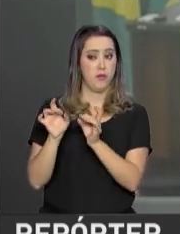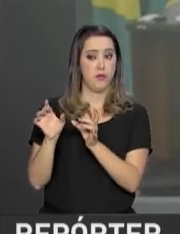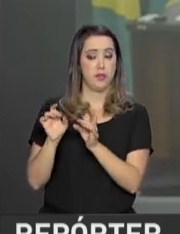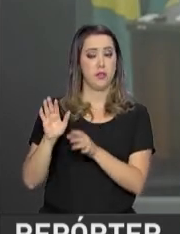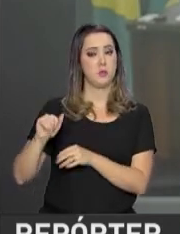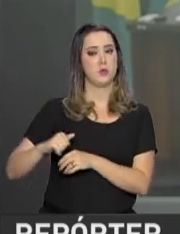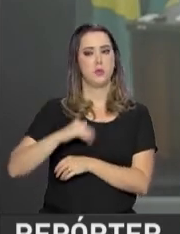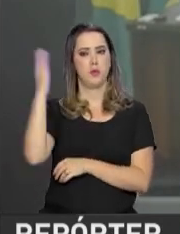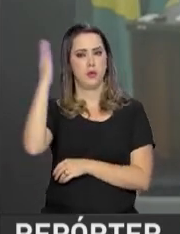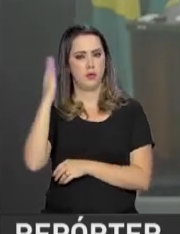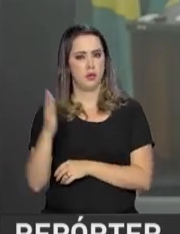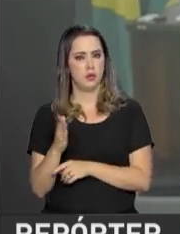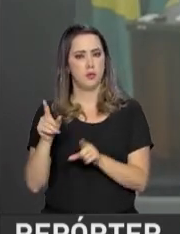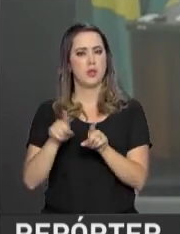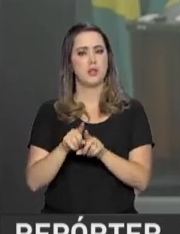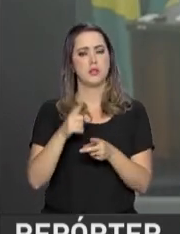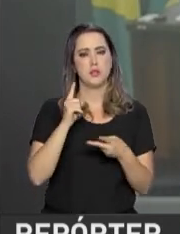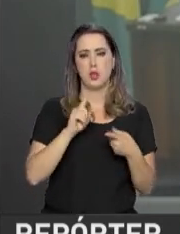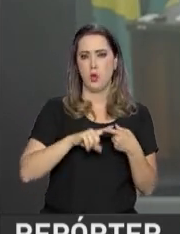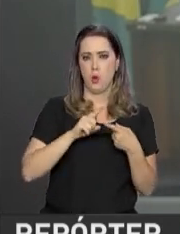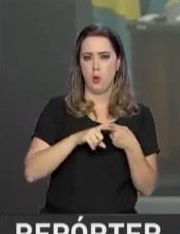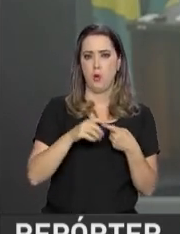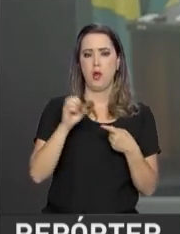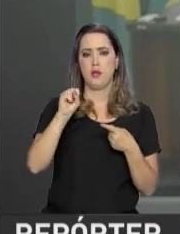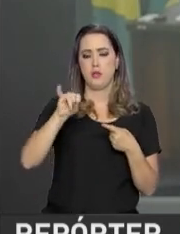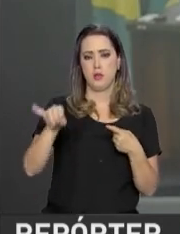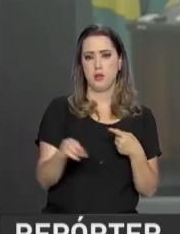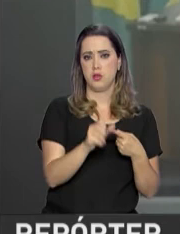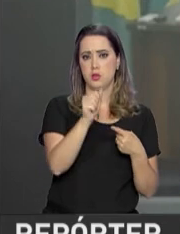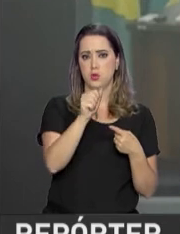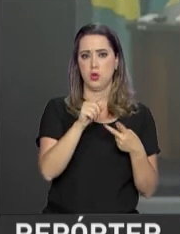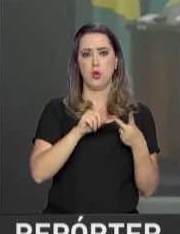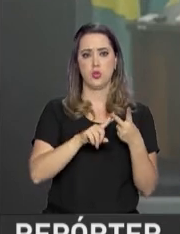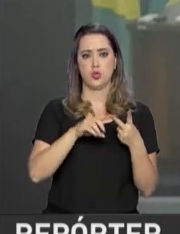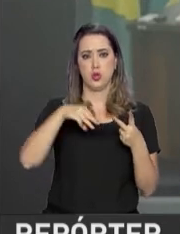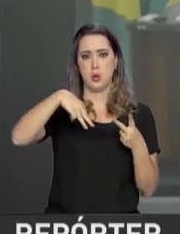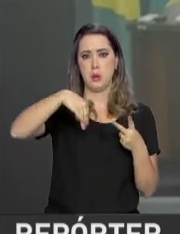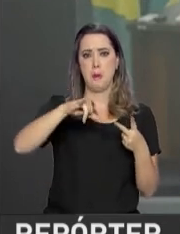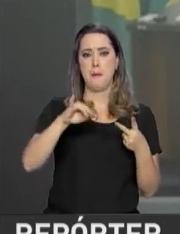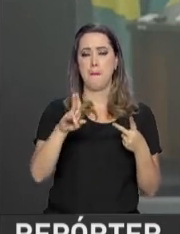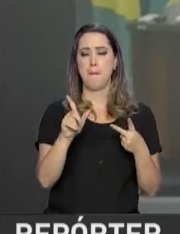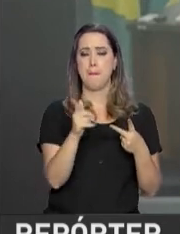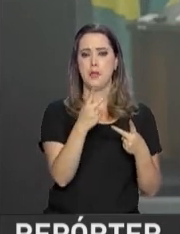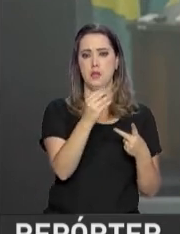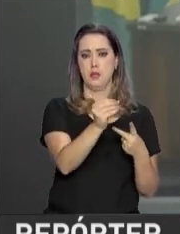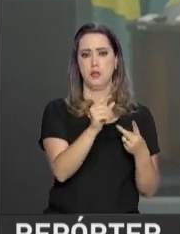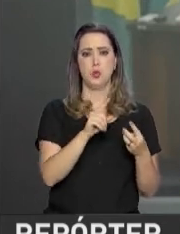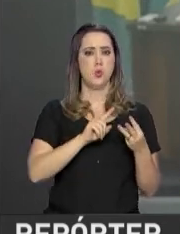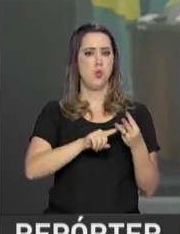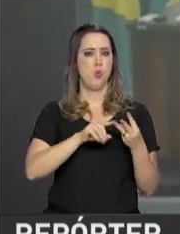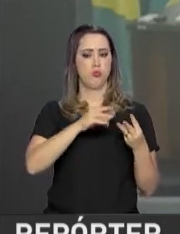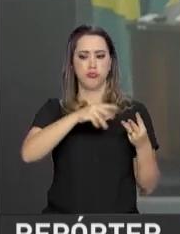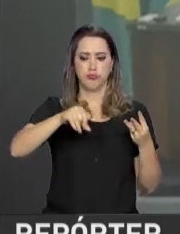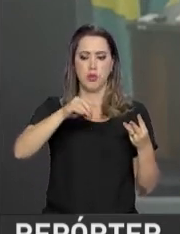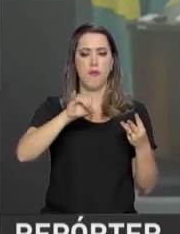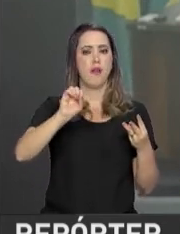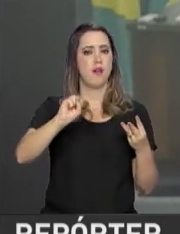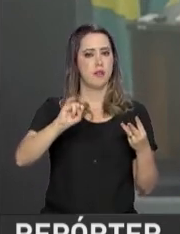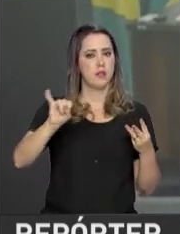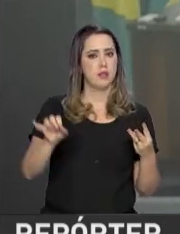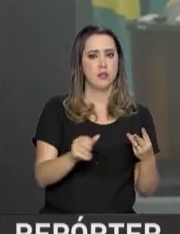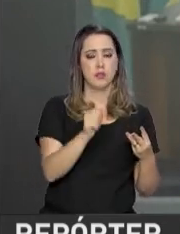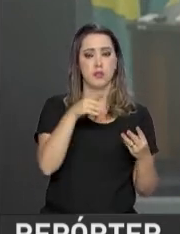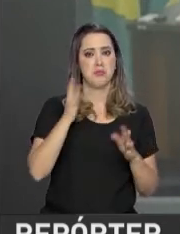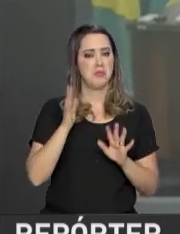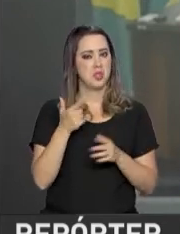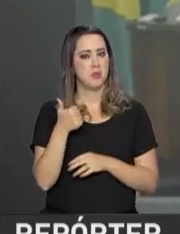considerando o farelo de soja que é praticamente a soja bruto ainda né nós não exportamos entre é mais ou menos 120